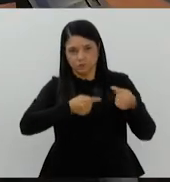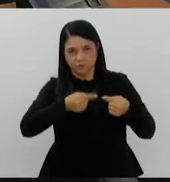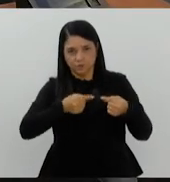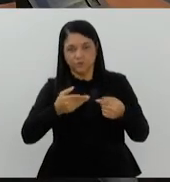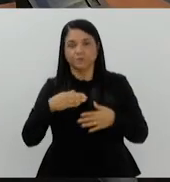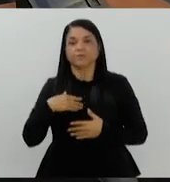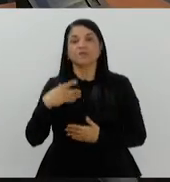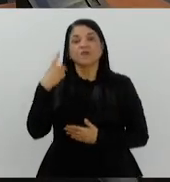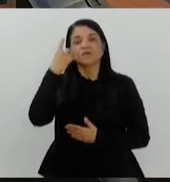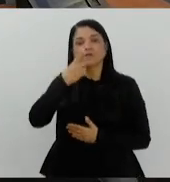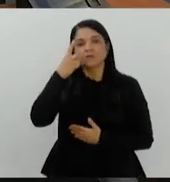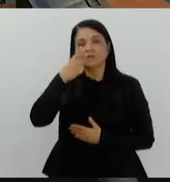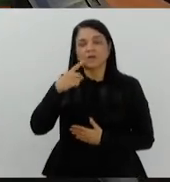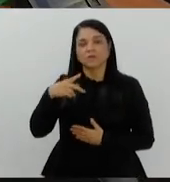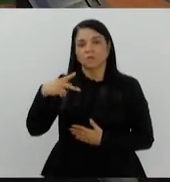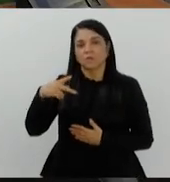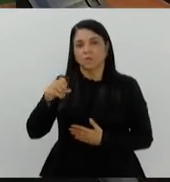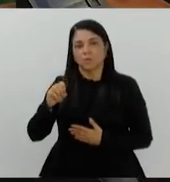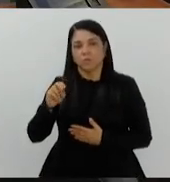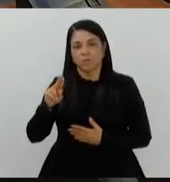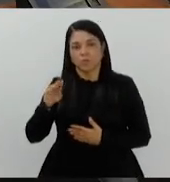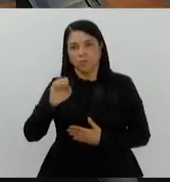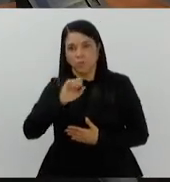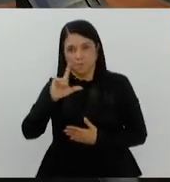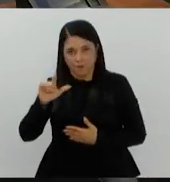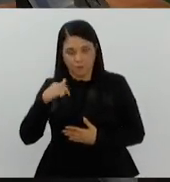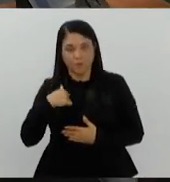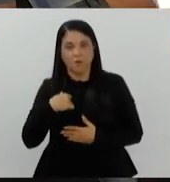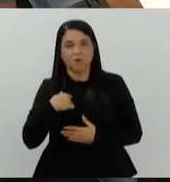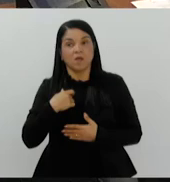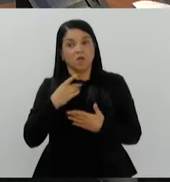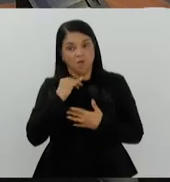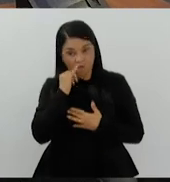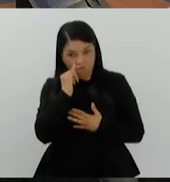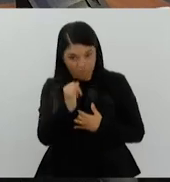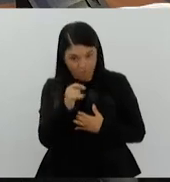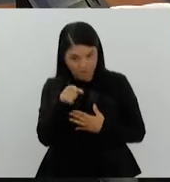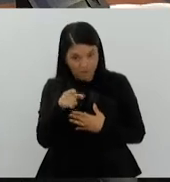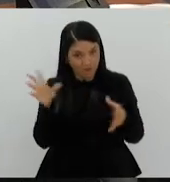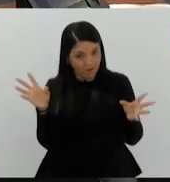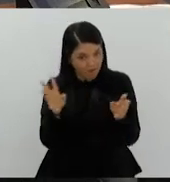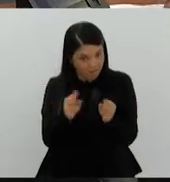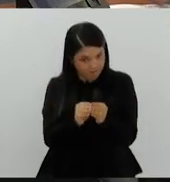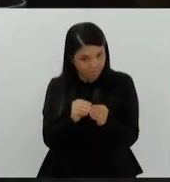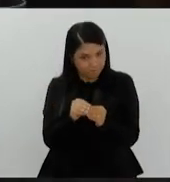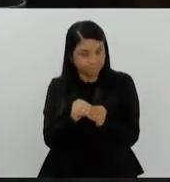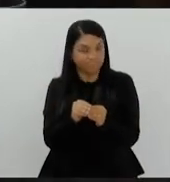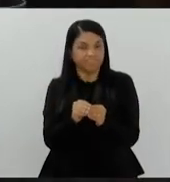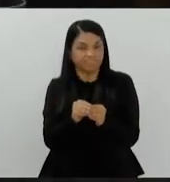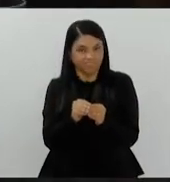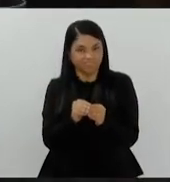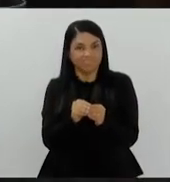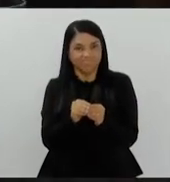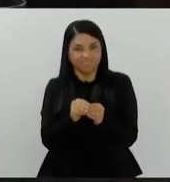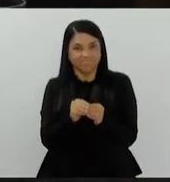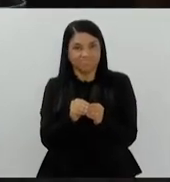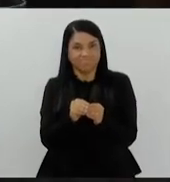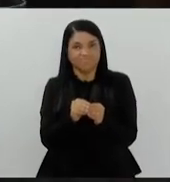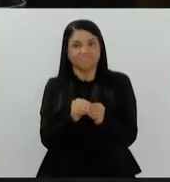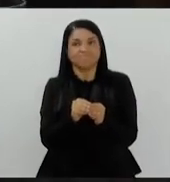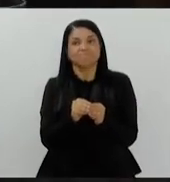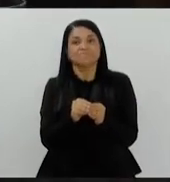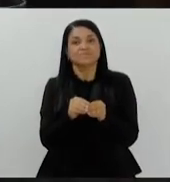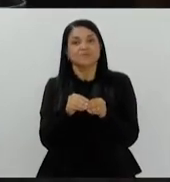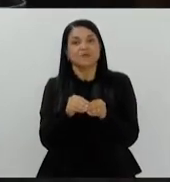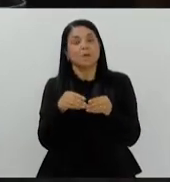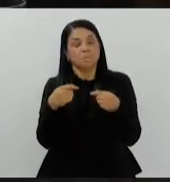Pobel. Ressaltando... Serei sucinto e objetivo, presidente. E sem... naquelas regras que o